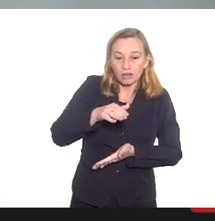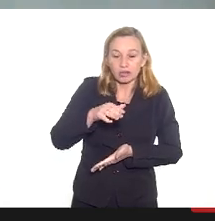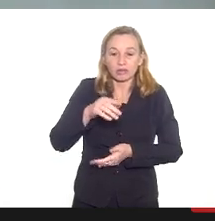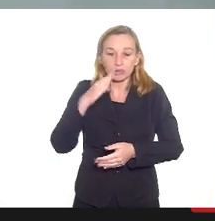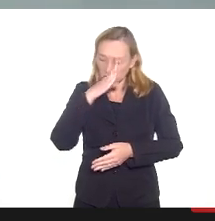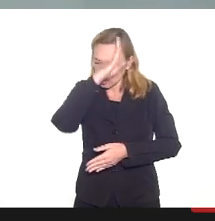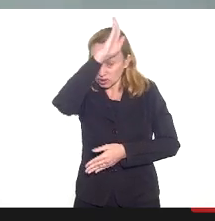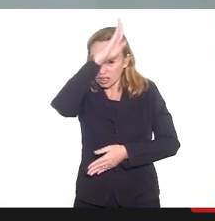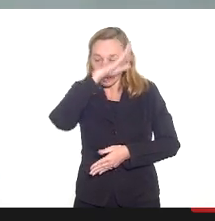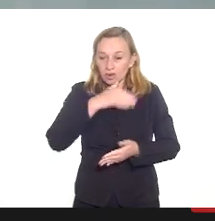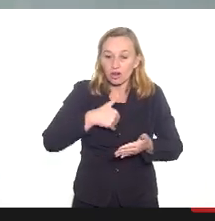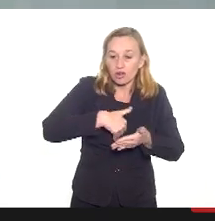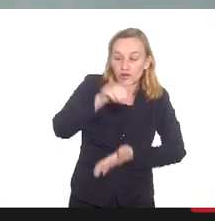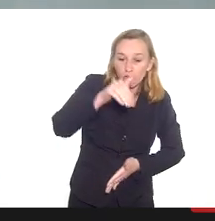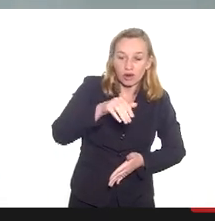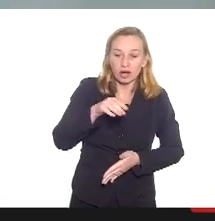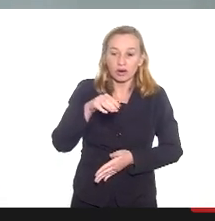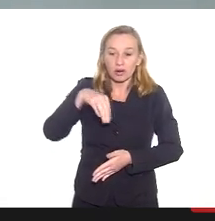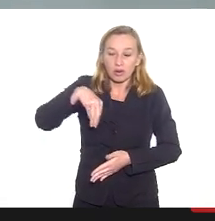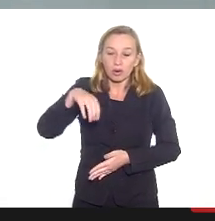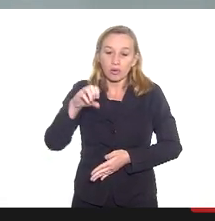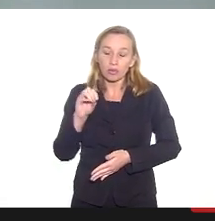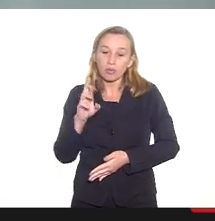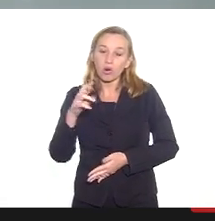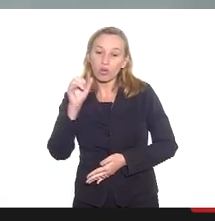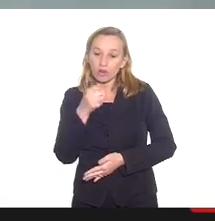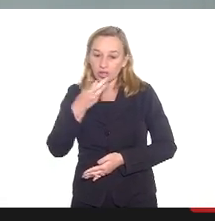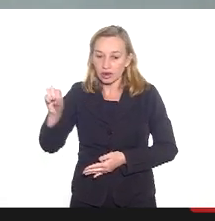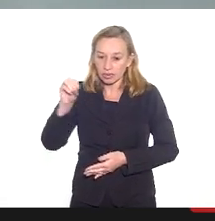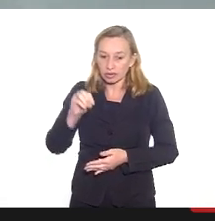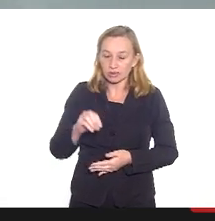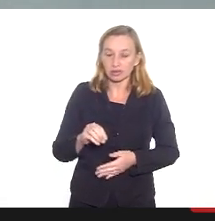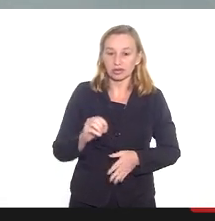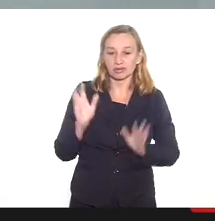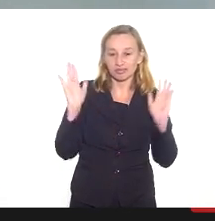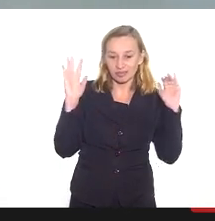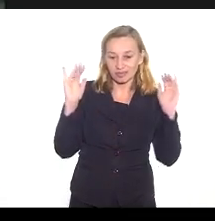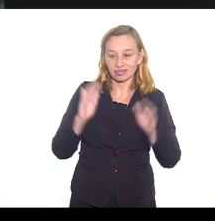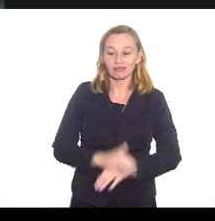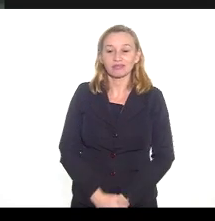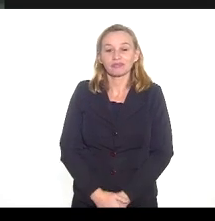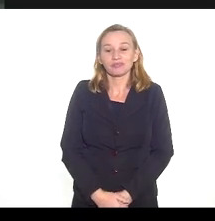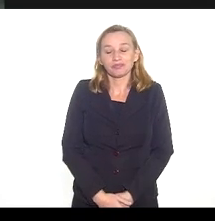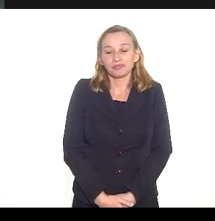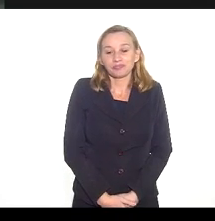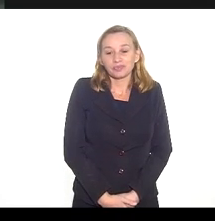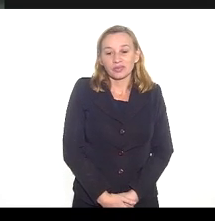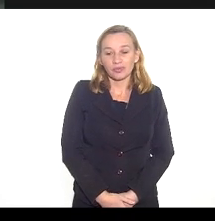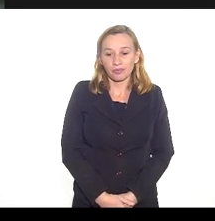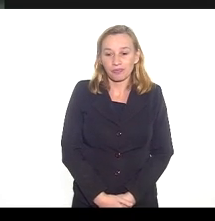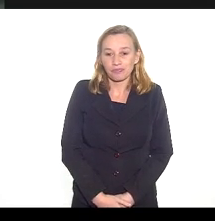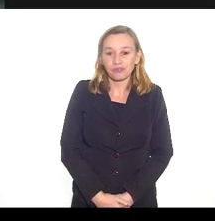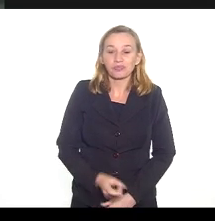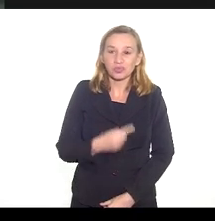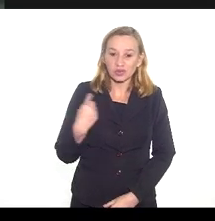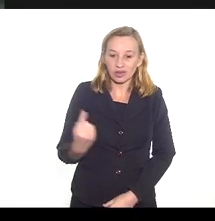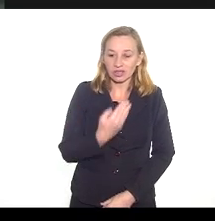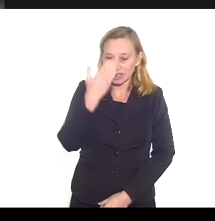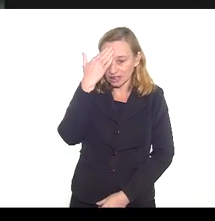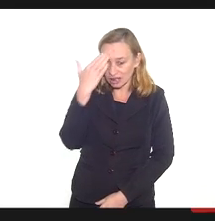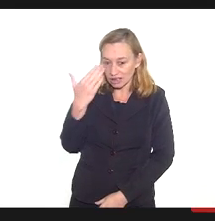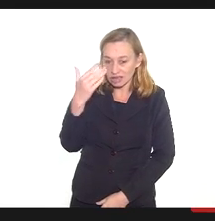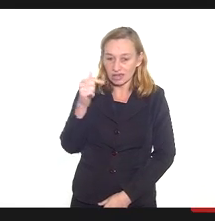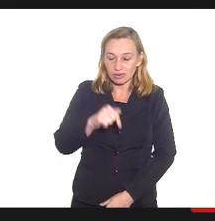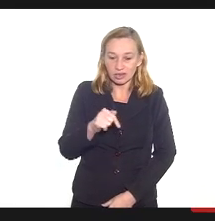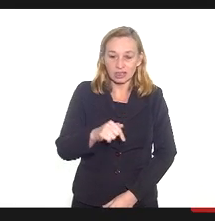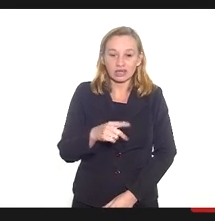fora governo sem compromisso com a vida. Obrigada, Rejane, obrigada a todos. Nós é que agradecemos